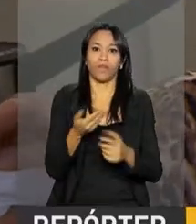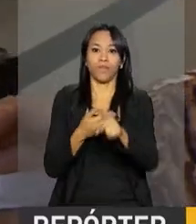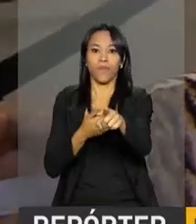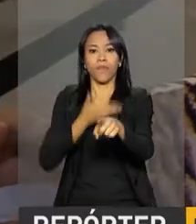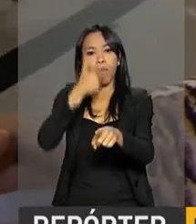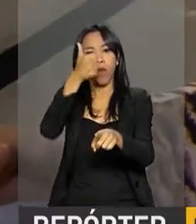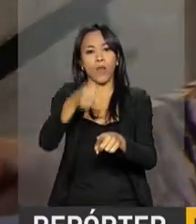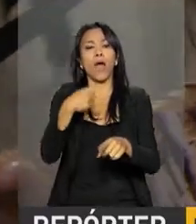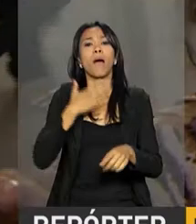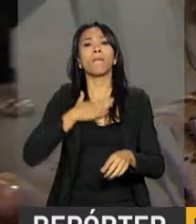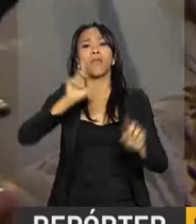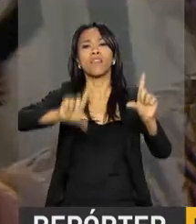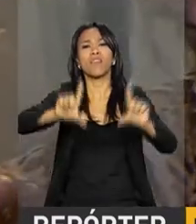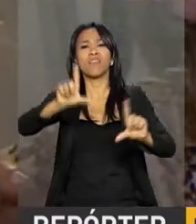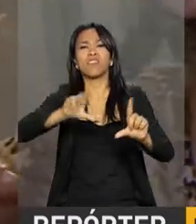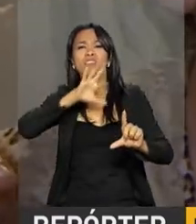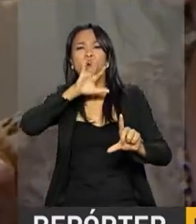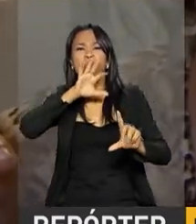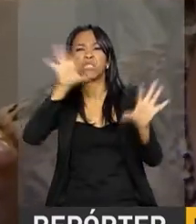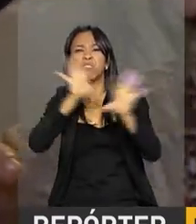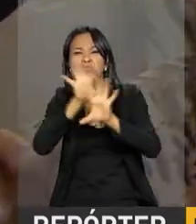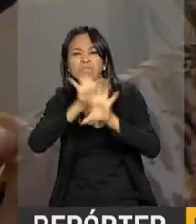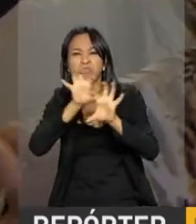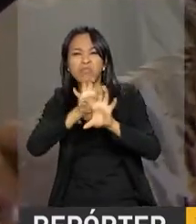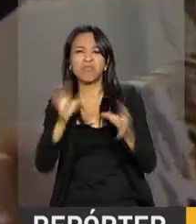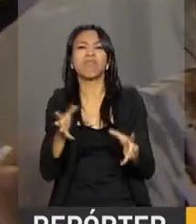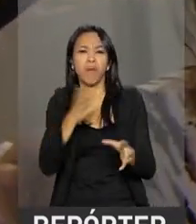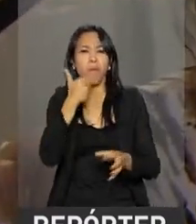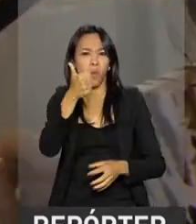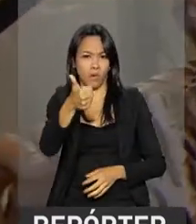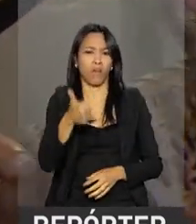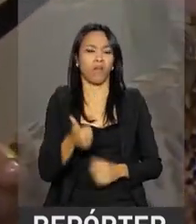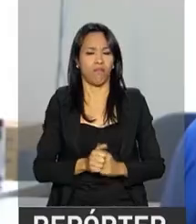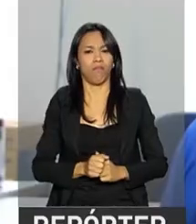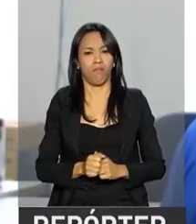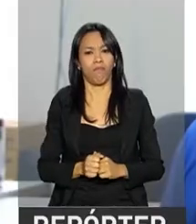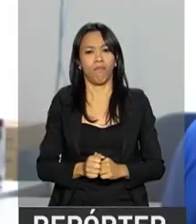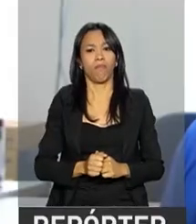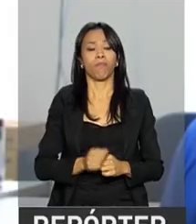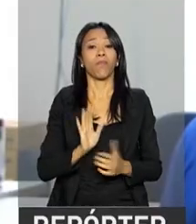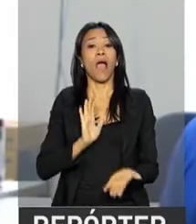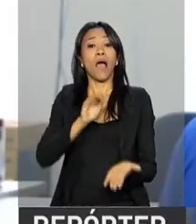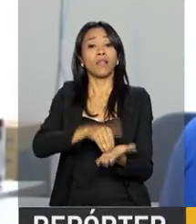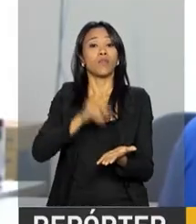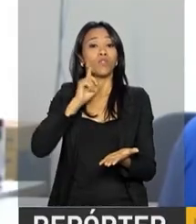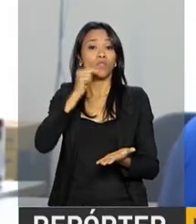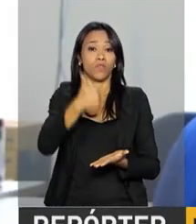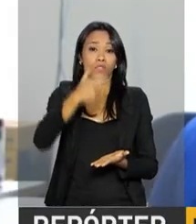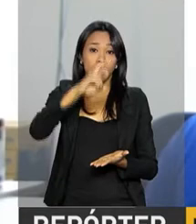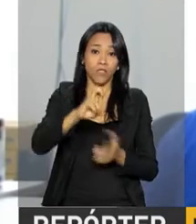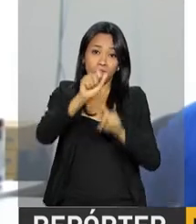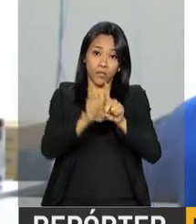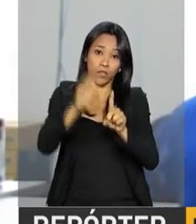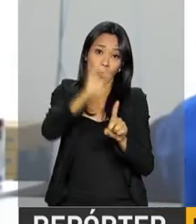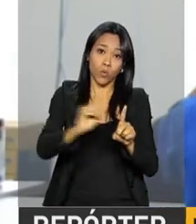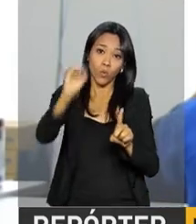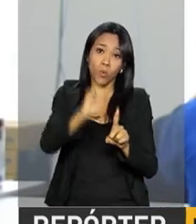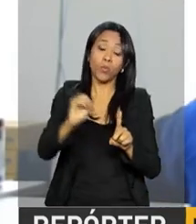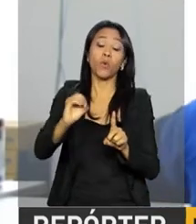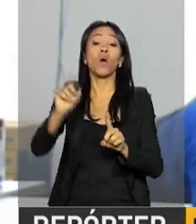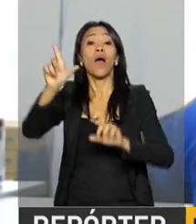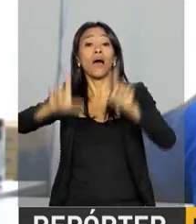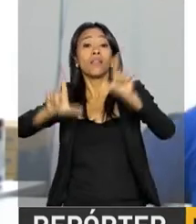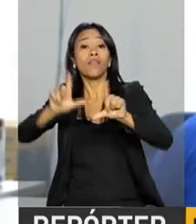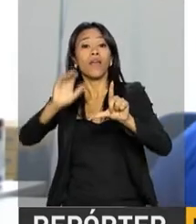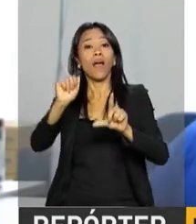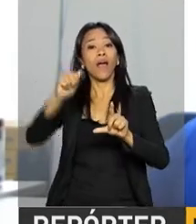a minha televisão está pegando muito ruim. Vai melhorar bastante. Até o dia 25 de outubro, o sinal analógico vai